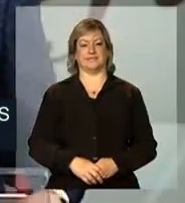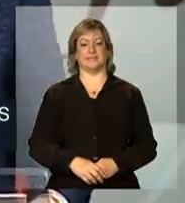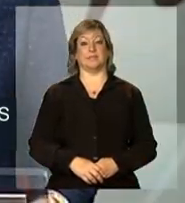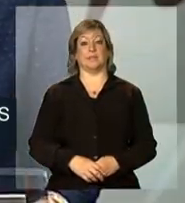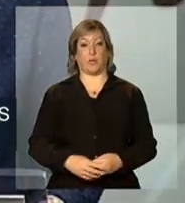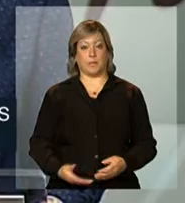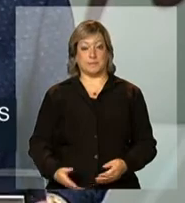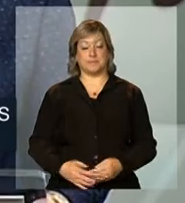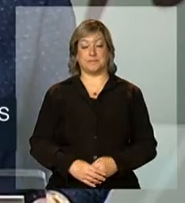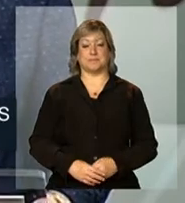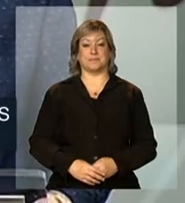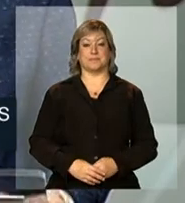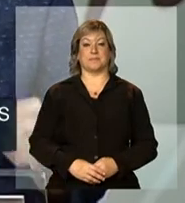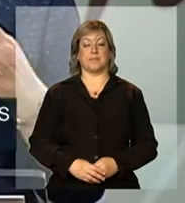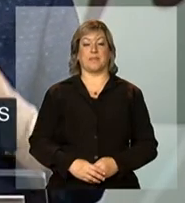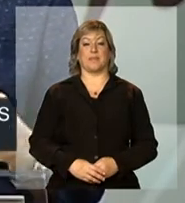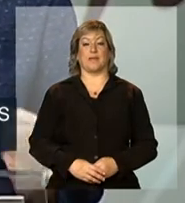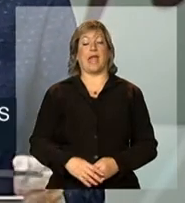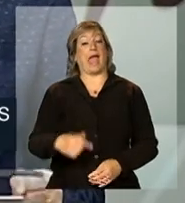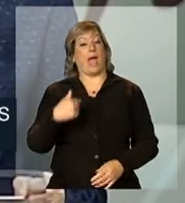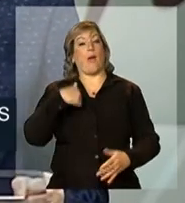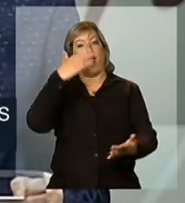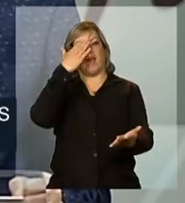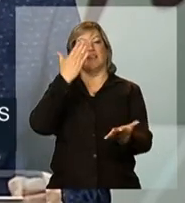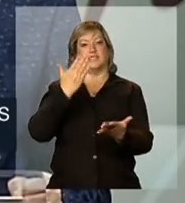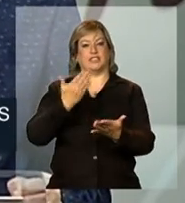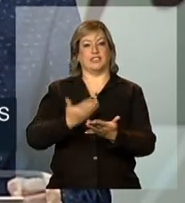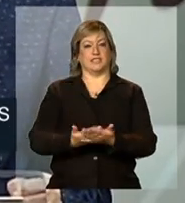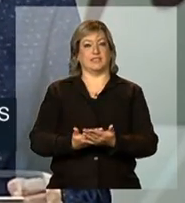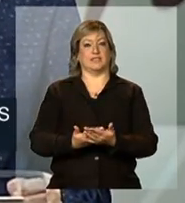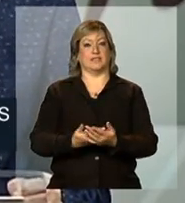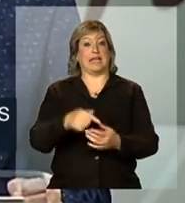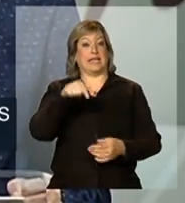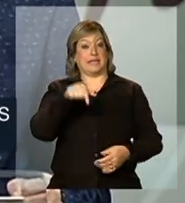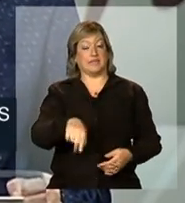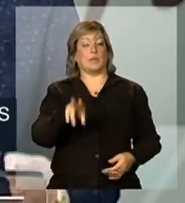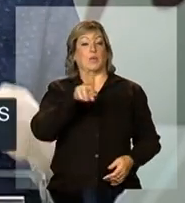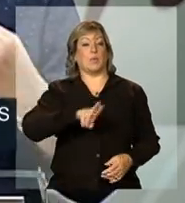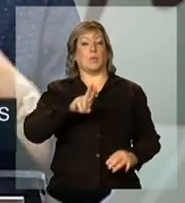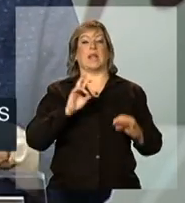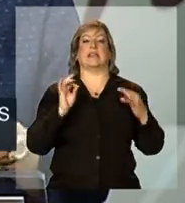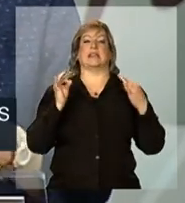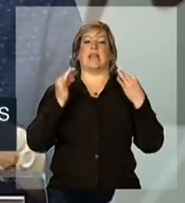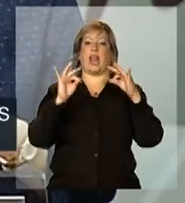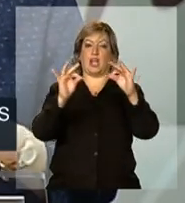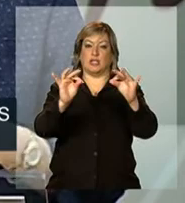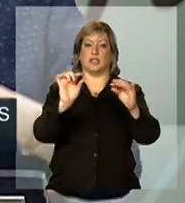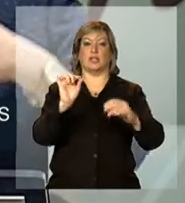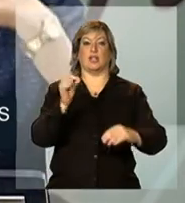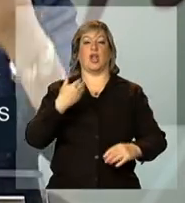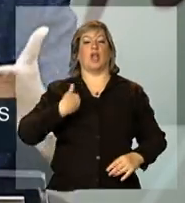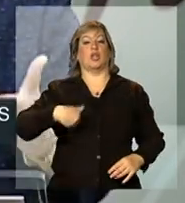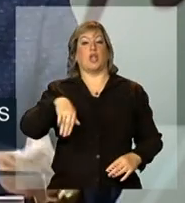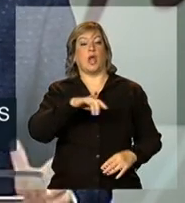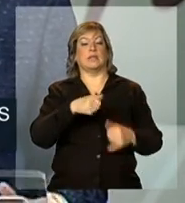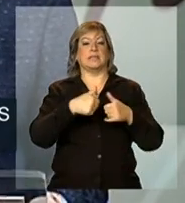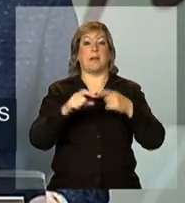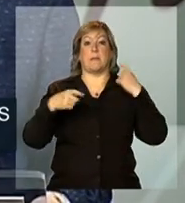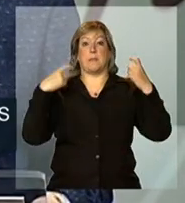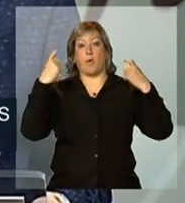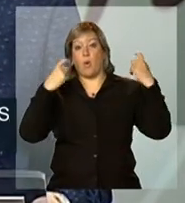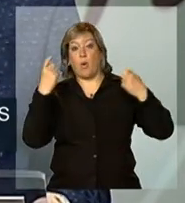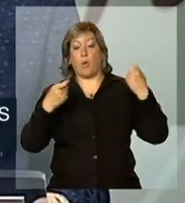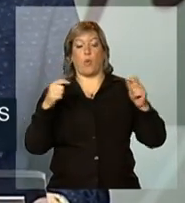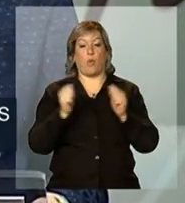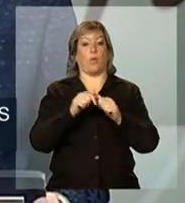Bom, eu, então, acredito que esse uso da tecnologia e nós estarmos preocupados com isso